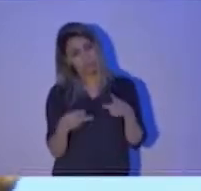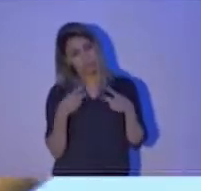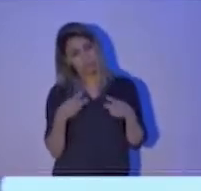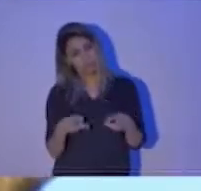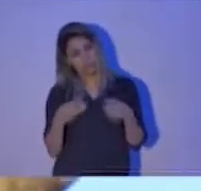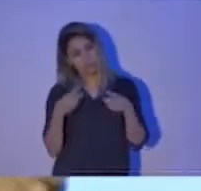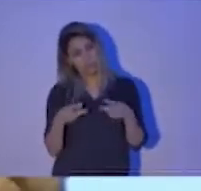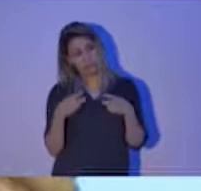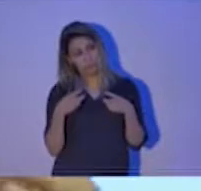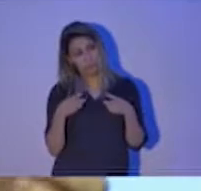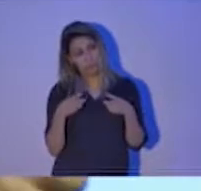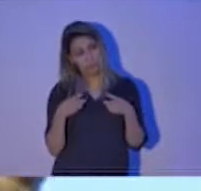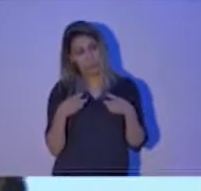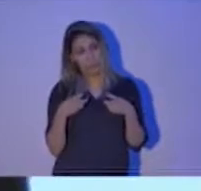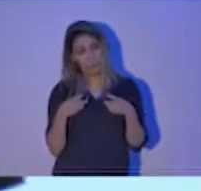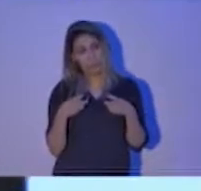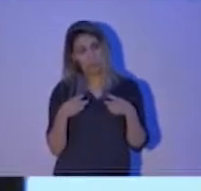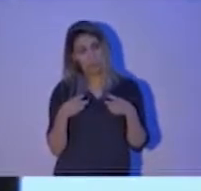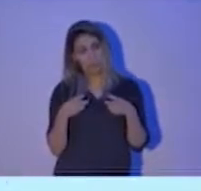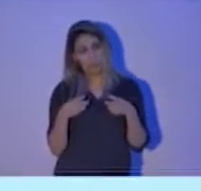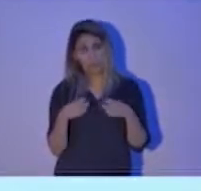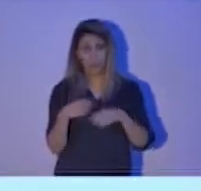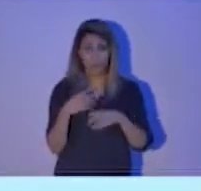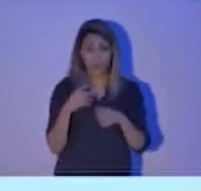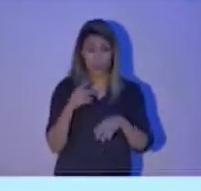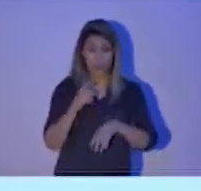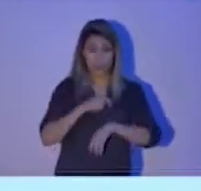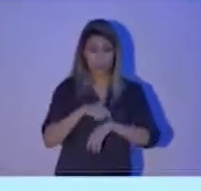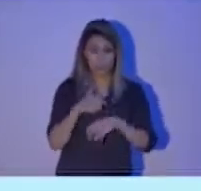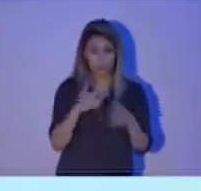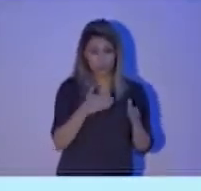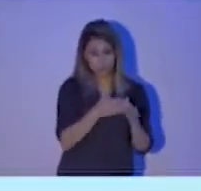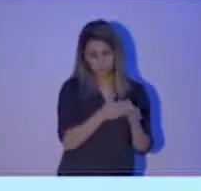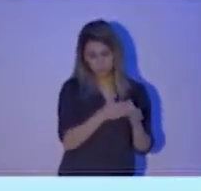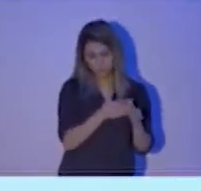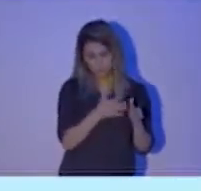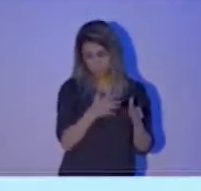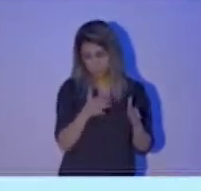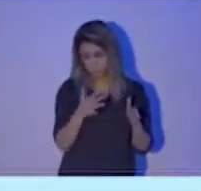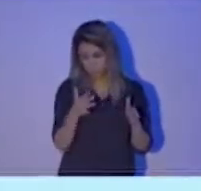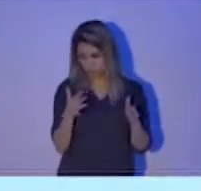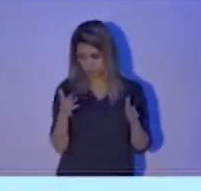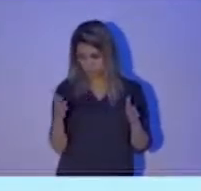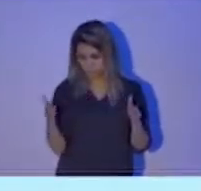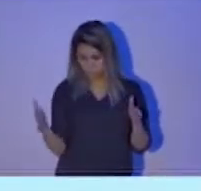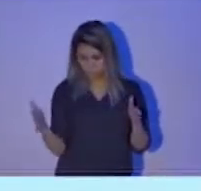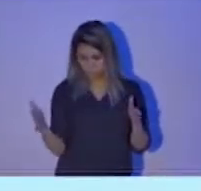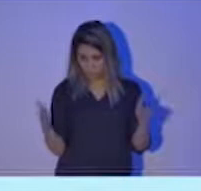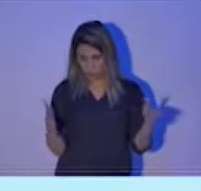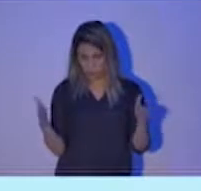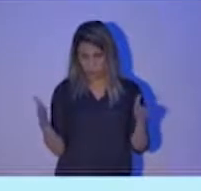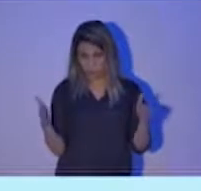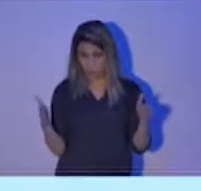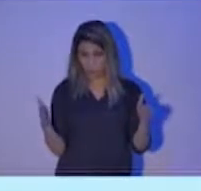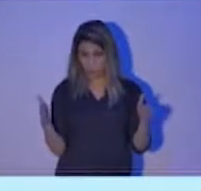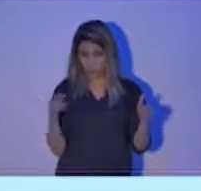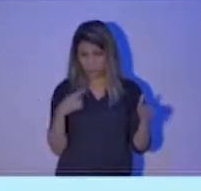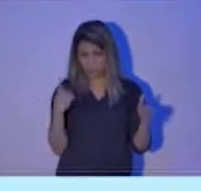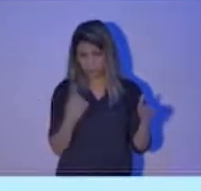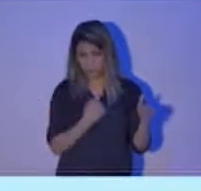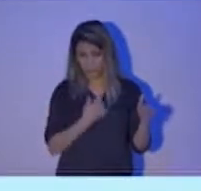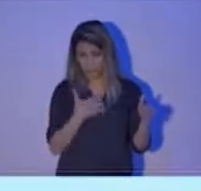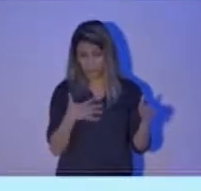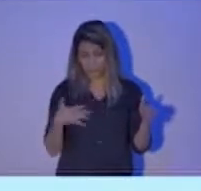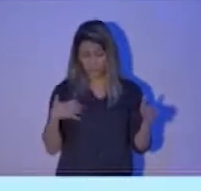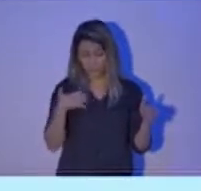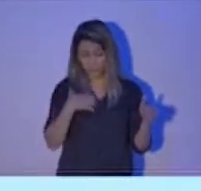que ao longo do tempo, todos nós e muitas pessoas também ficam angustiadas pela melhoria rápida da educação